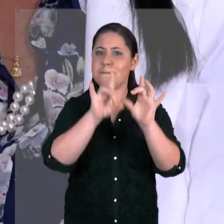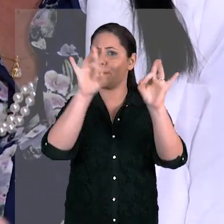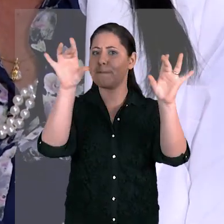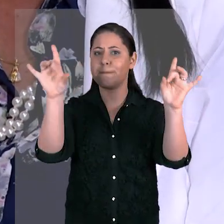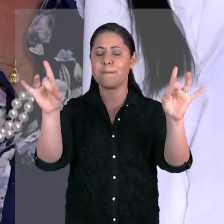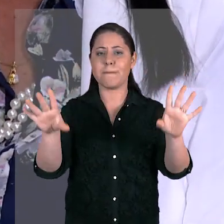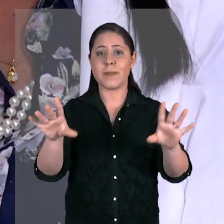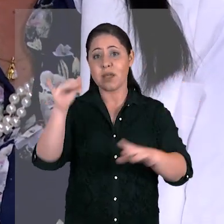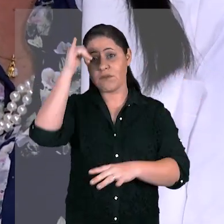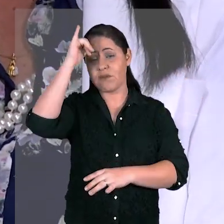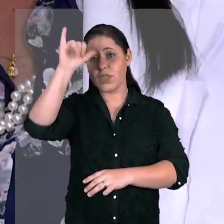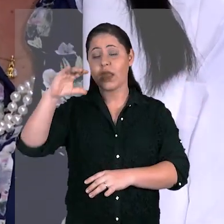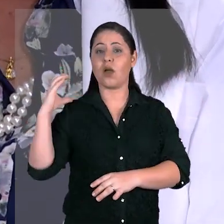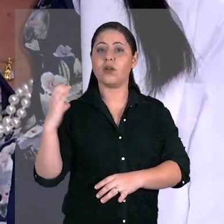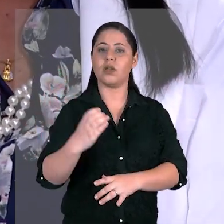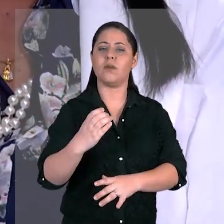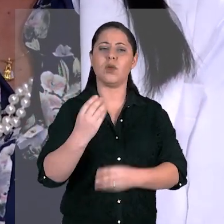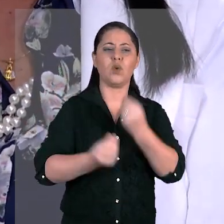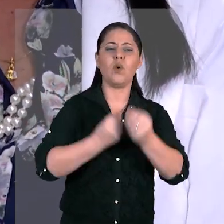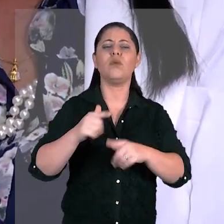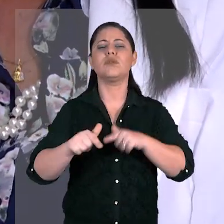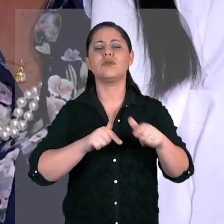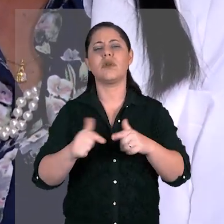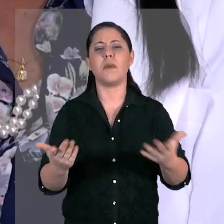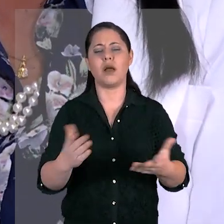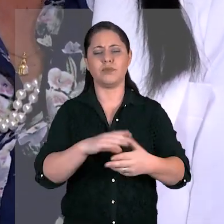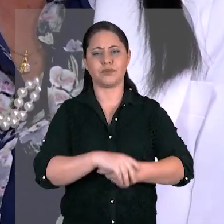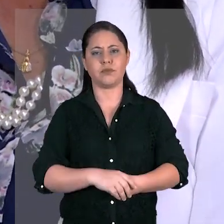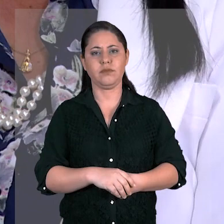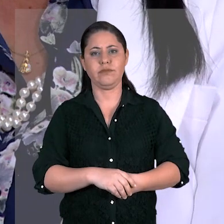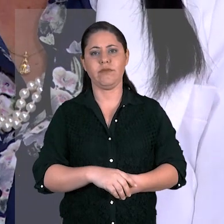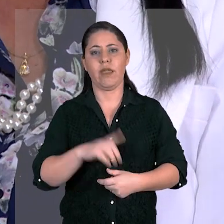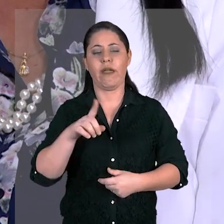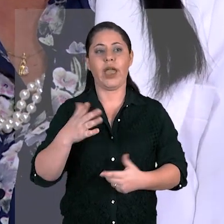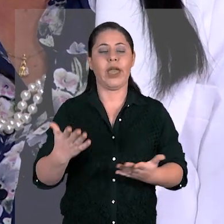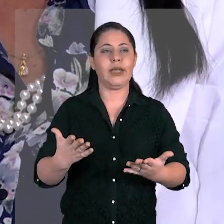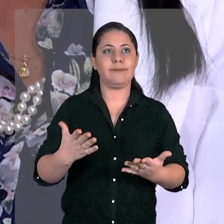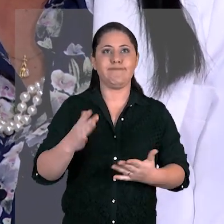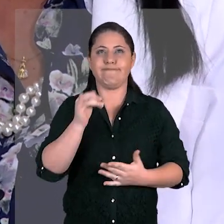Sul para combater esse tipo de crime. Existe. Como que tem sido a atuação dessas delegacias?